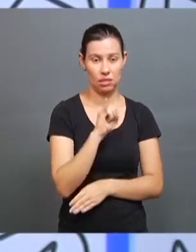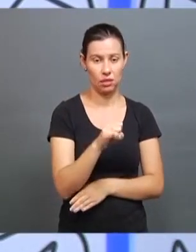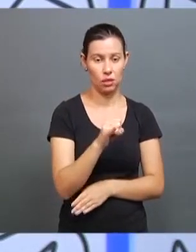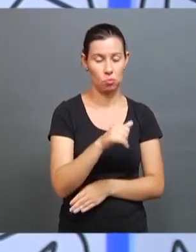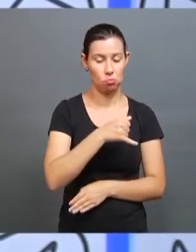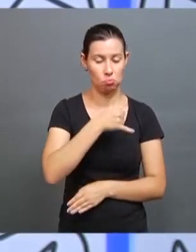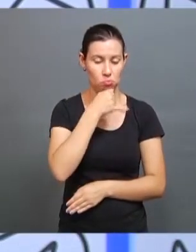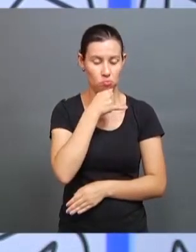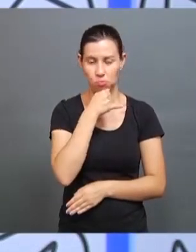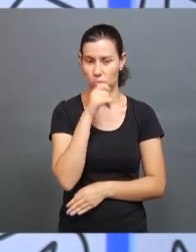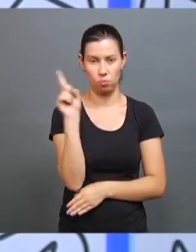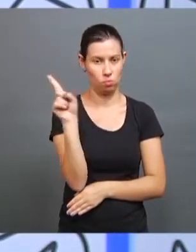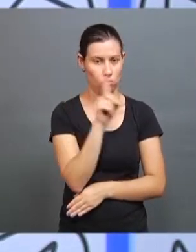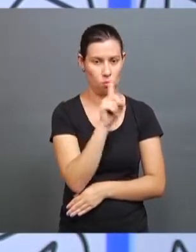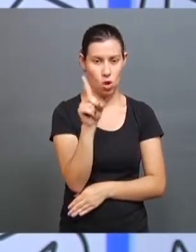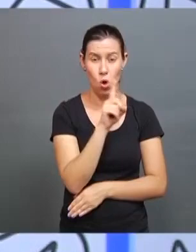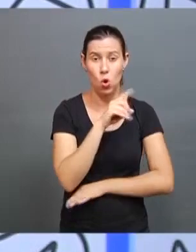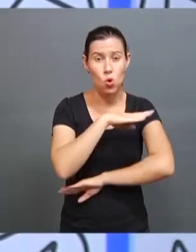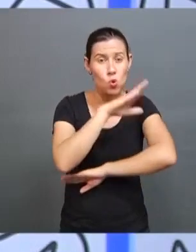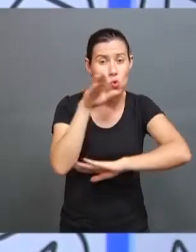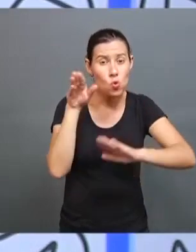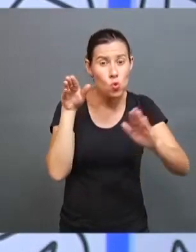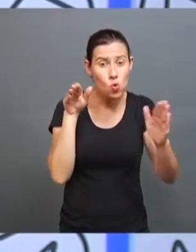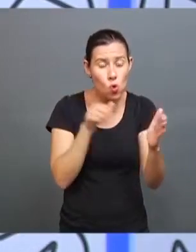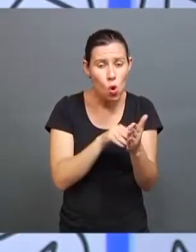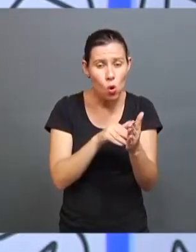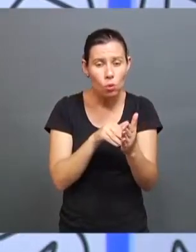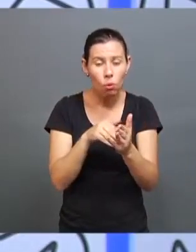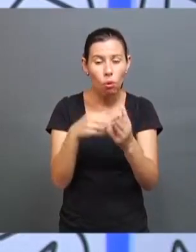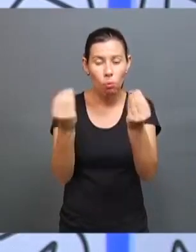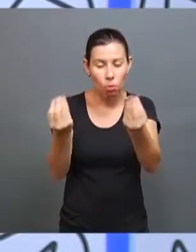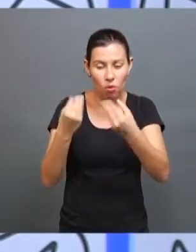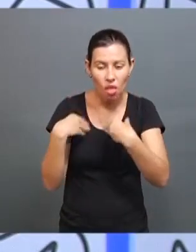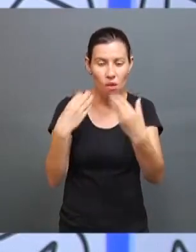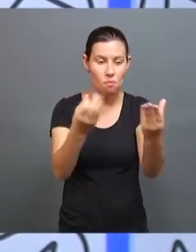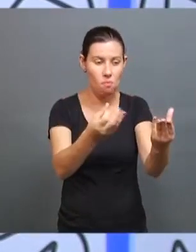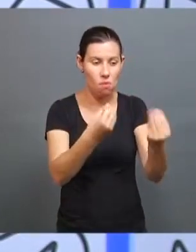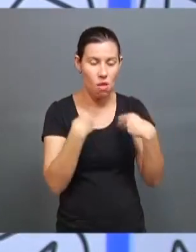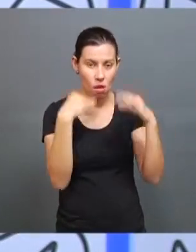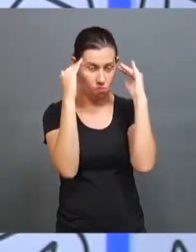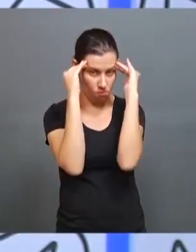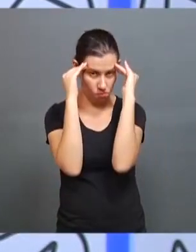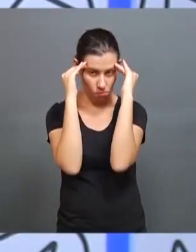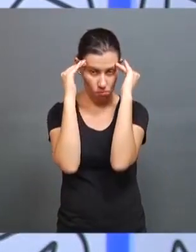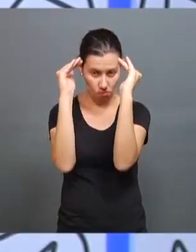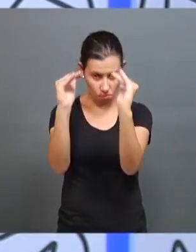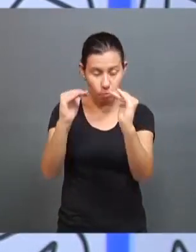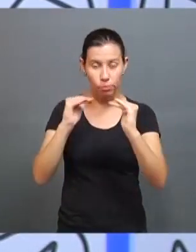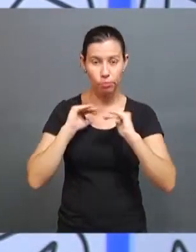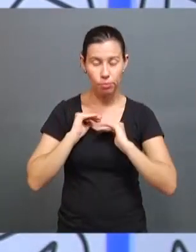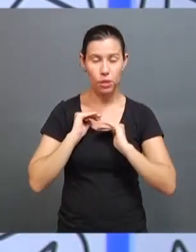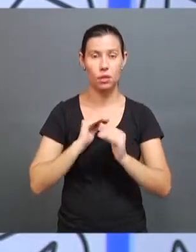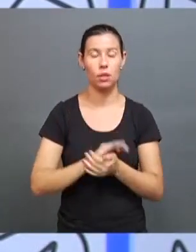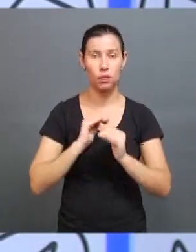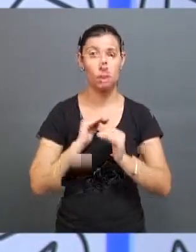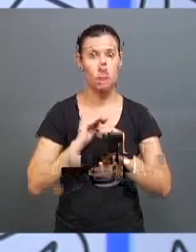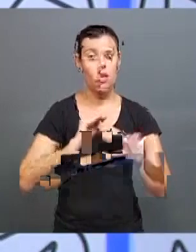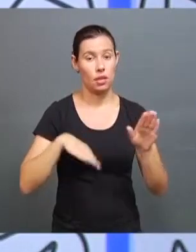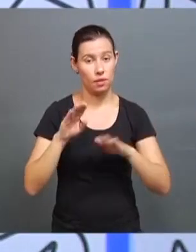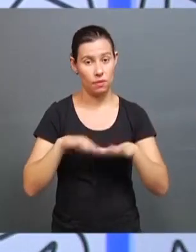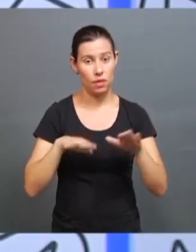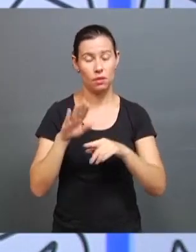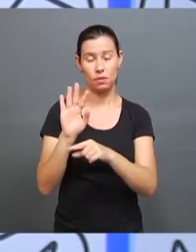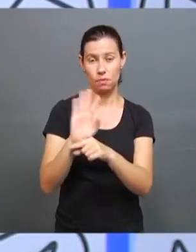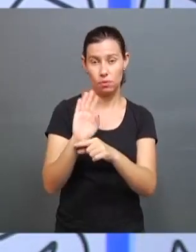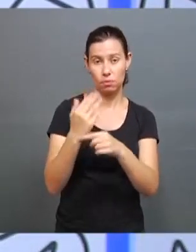porque eu vou ter todos os meus desejos sempre atendidos. Que eu não preciso esperar os 5 segundos da mudança de um episódio para o outro, porque eu